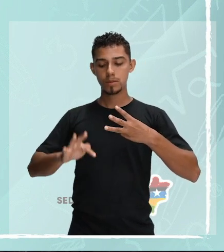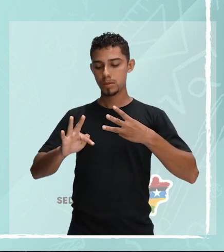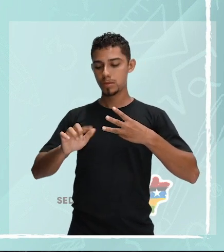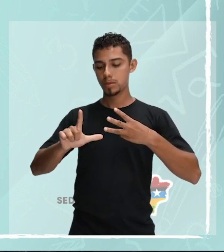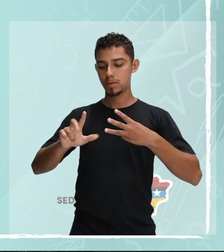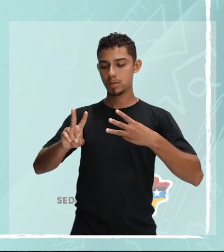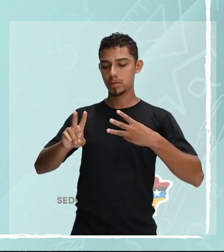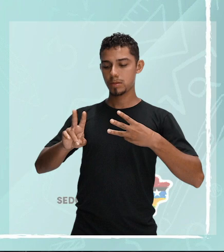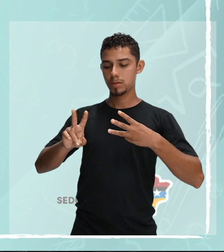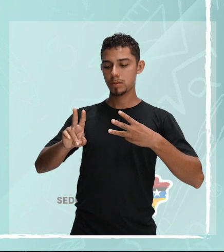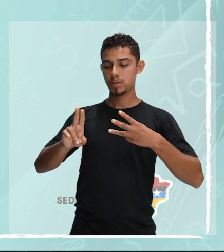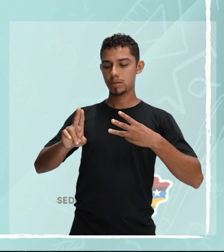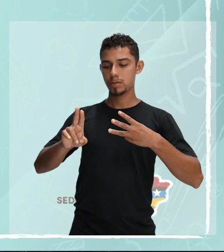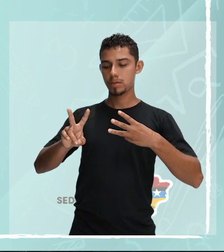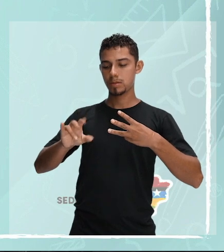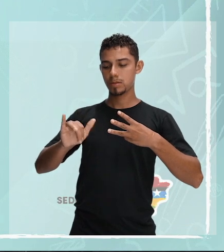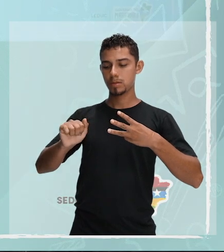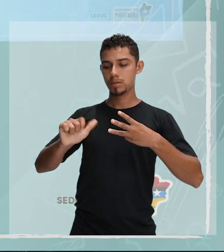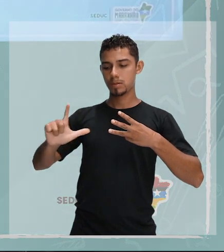planície fluvial.